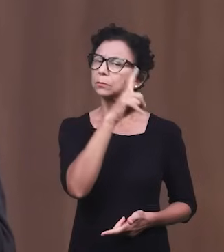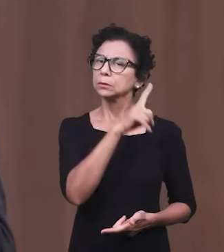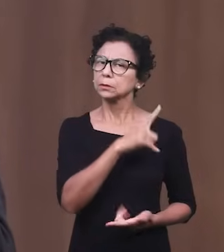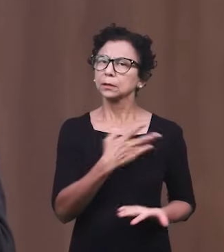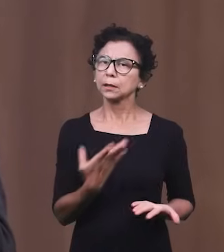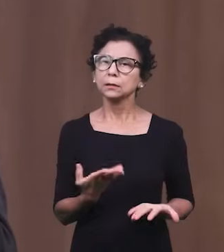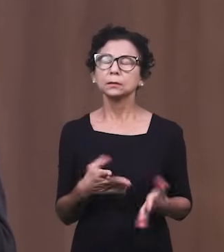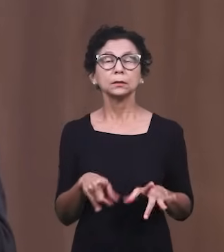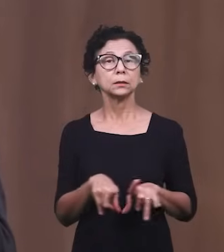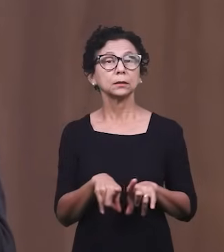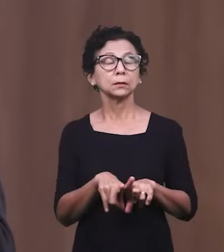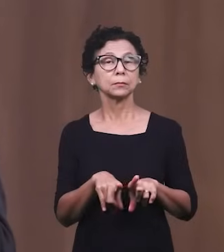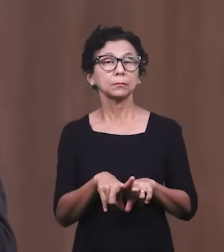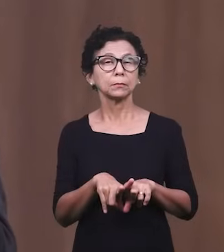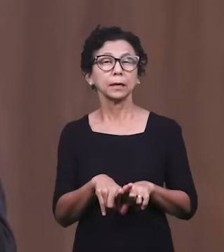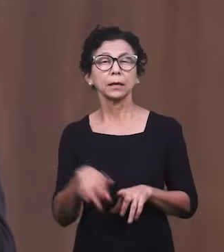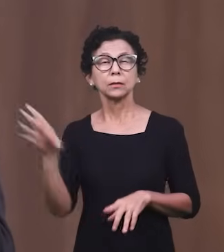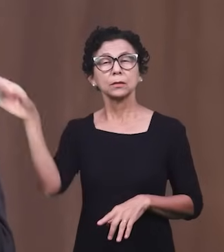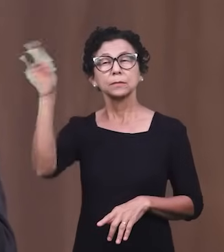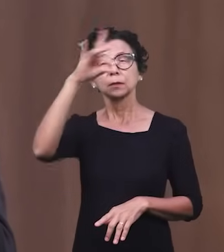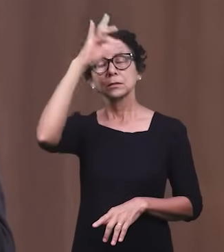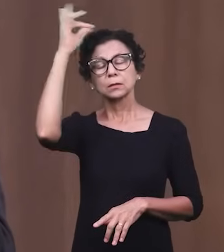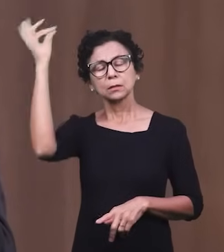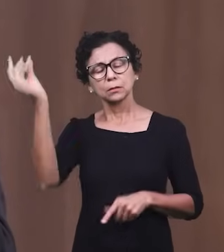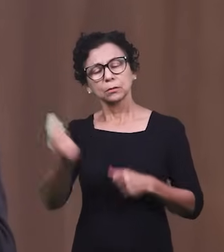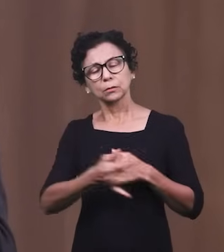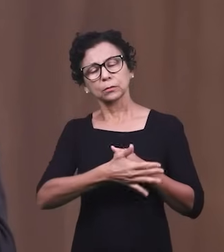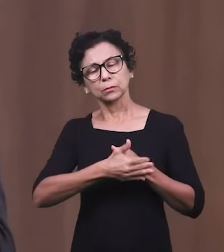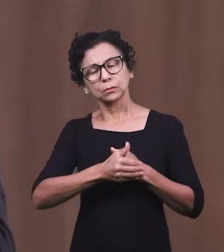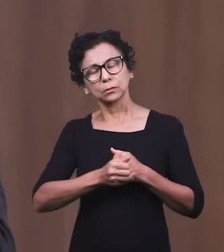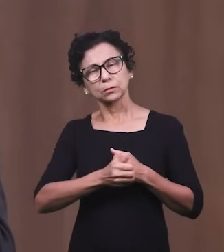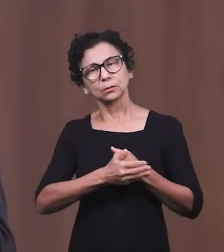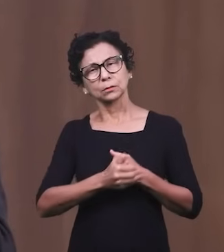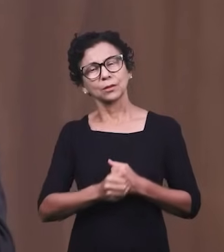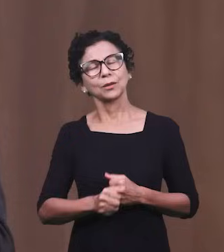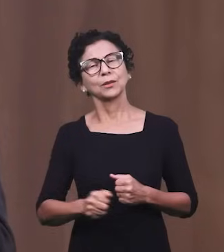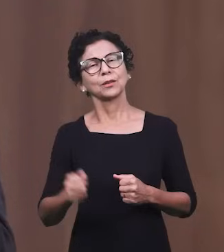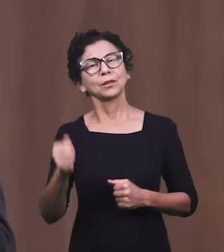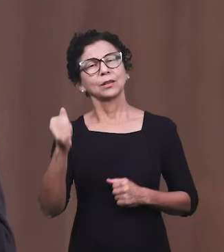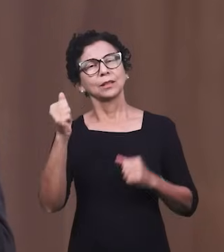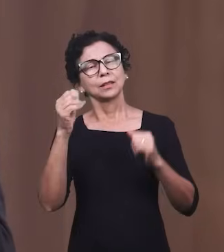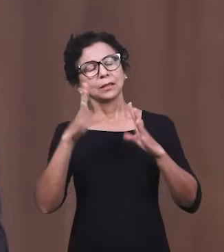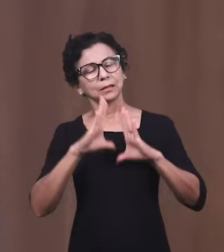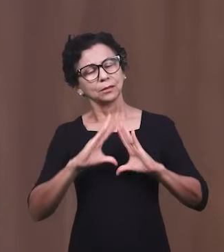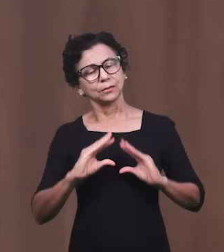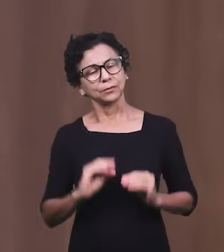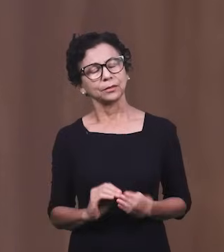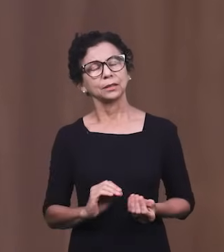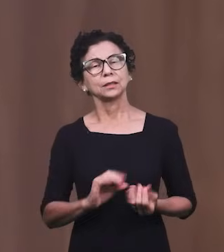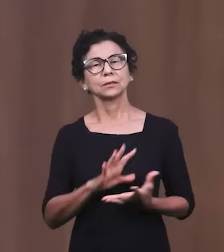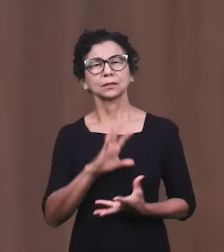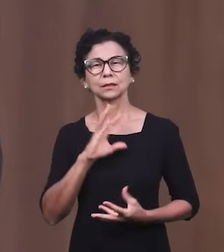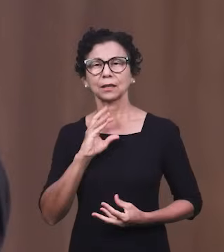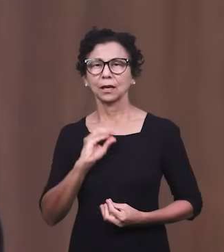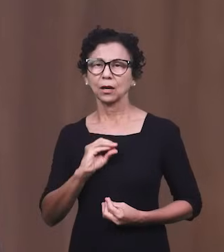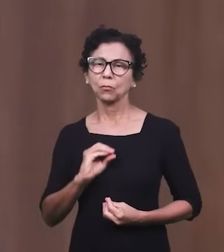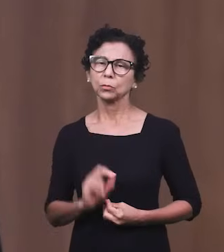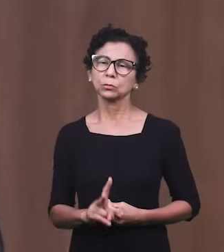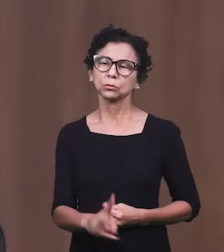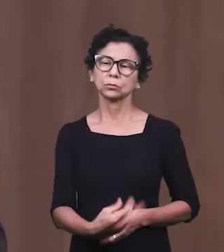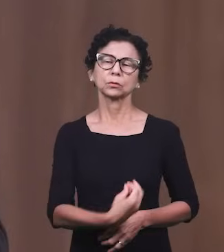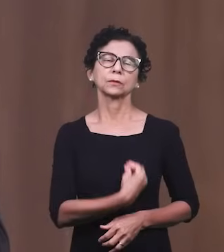espírito santo nos proporciona o sombreamento refrigério para sobrevivermos aí ao longo da nossa trajetória